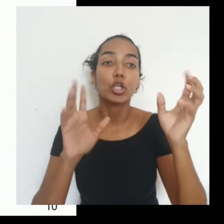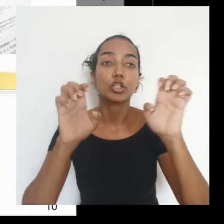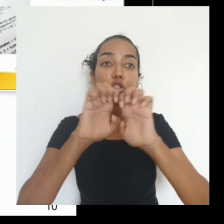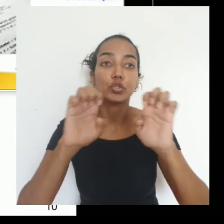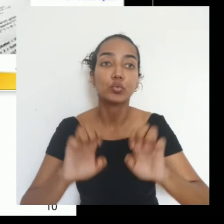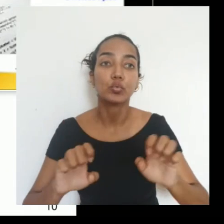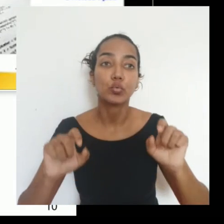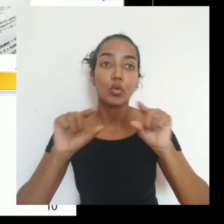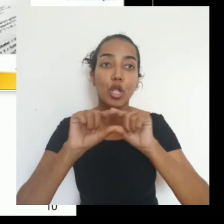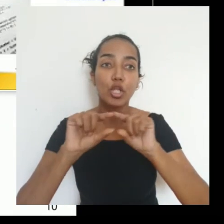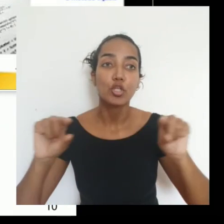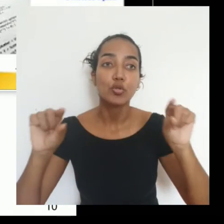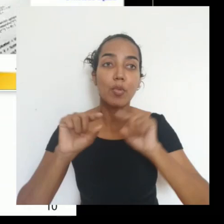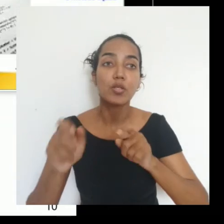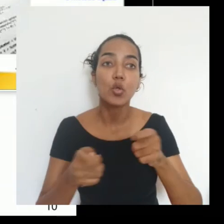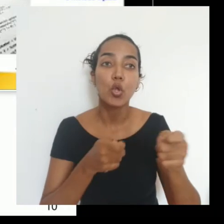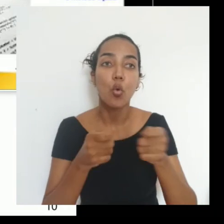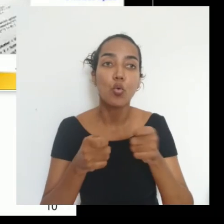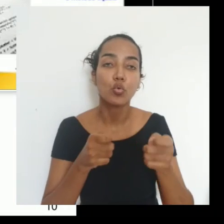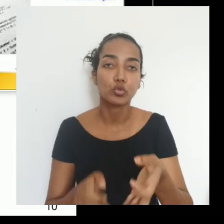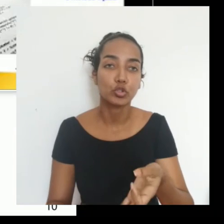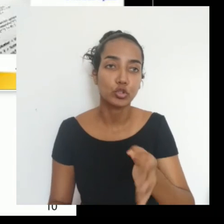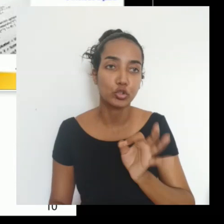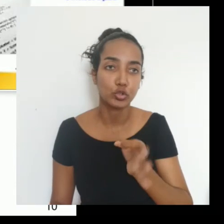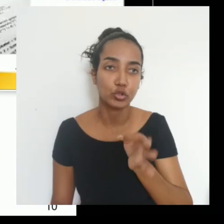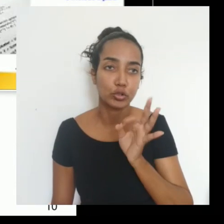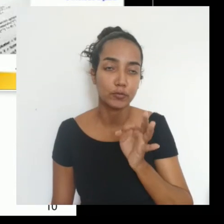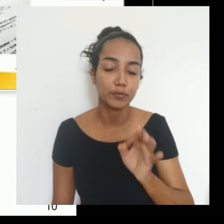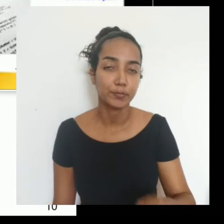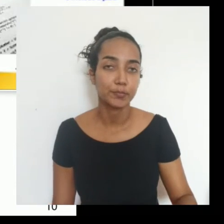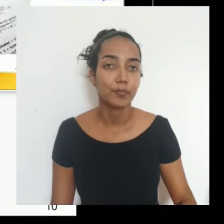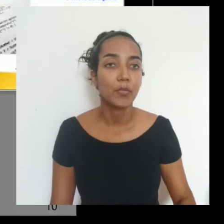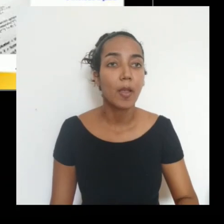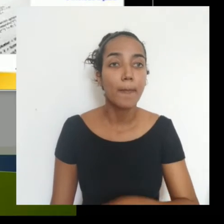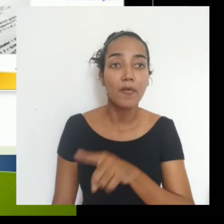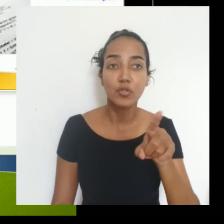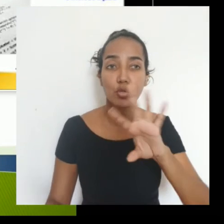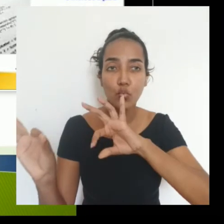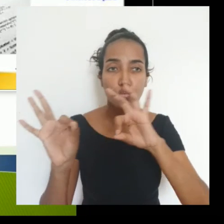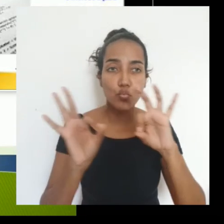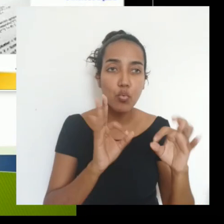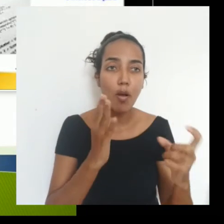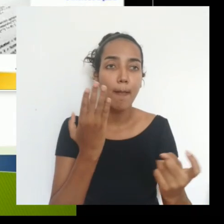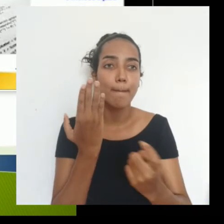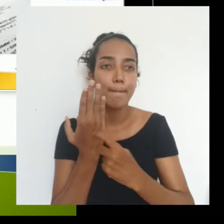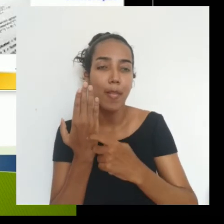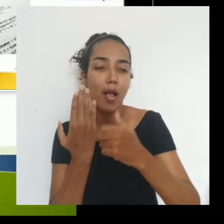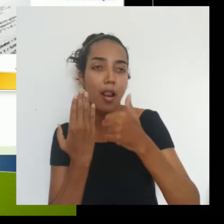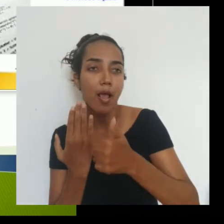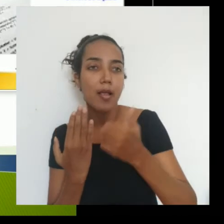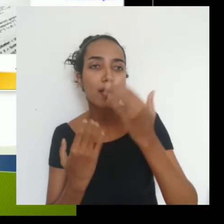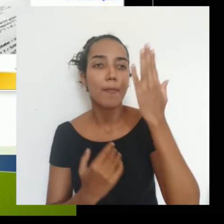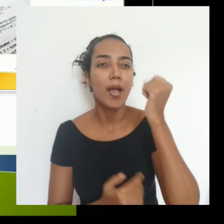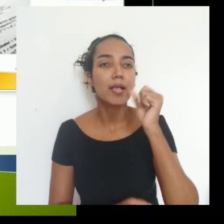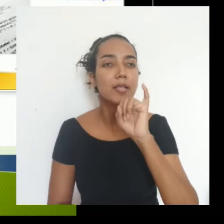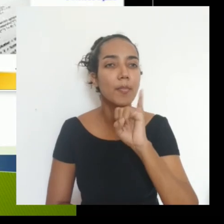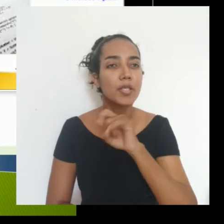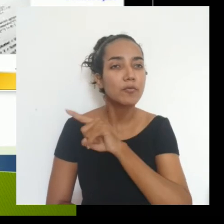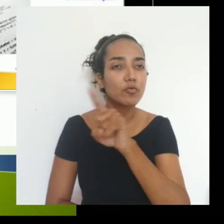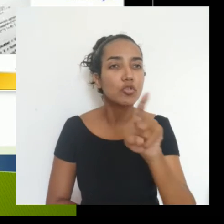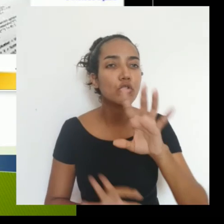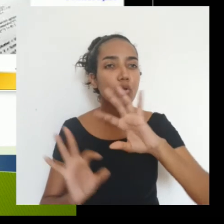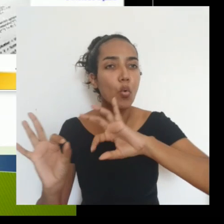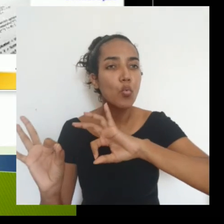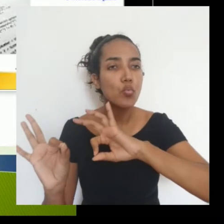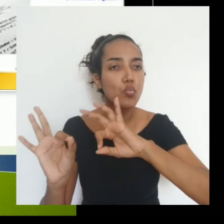controle em Java. Para você que está assistindo, deixa o like para eu saber que vocês estão realmente assistindo o